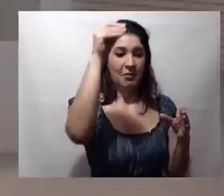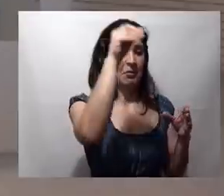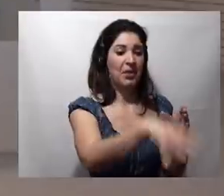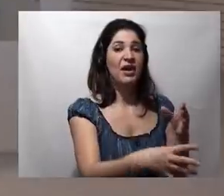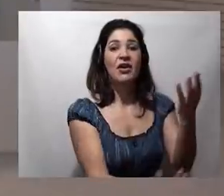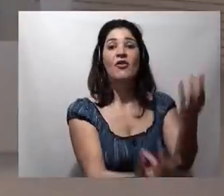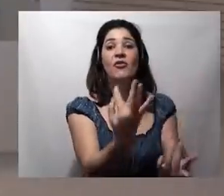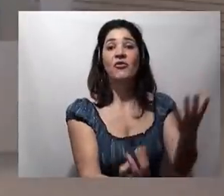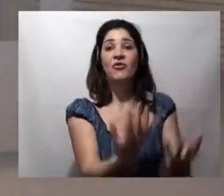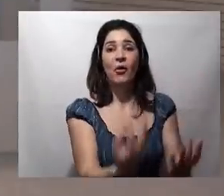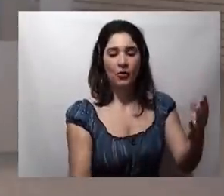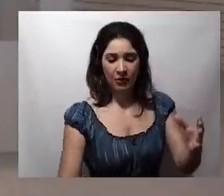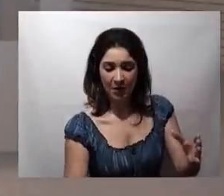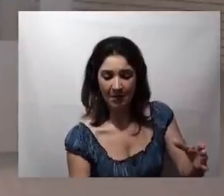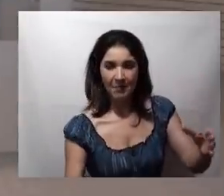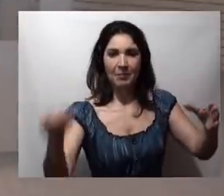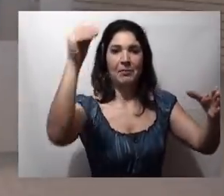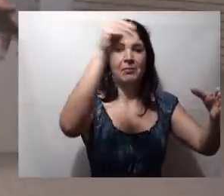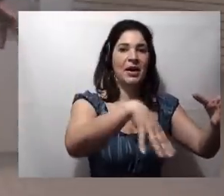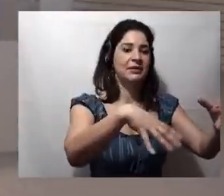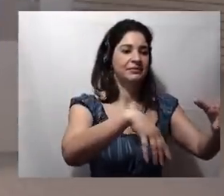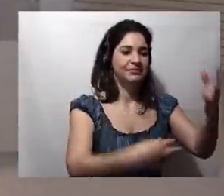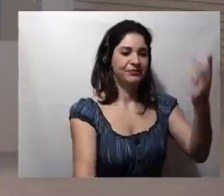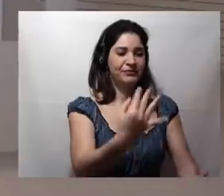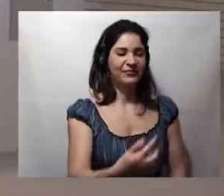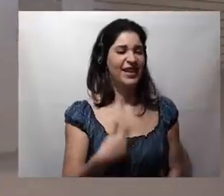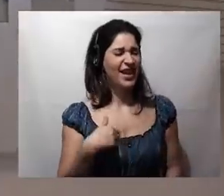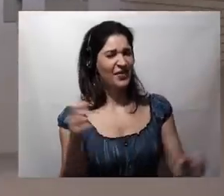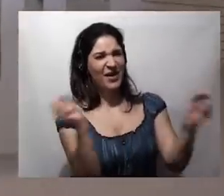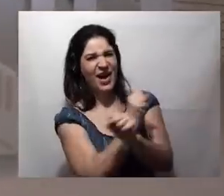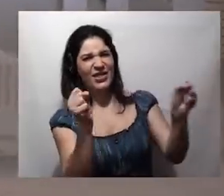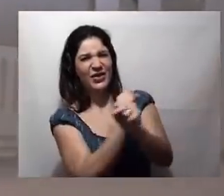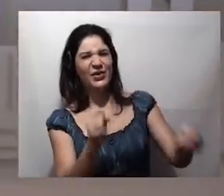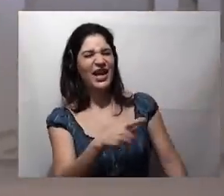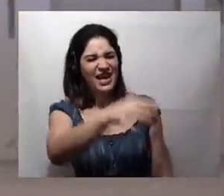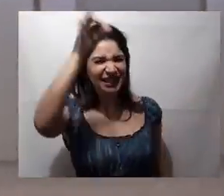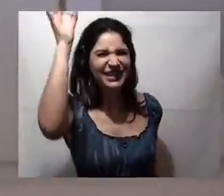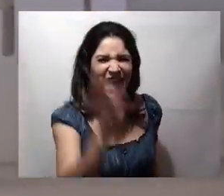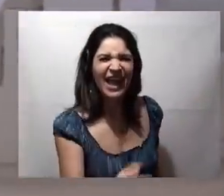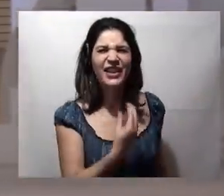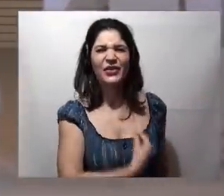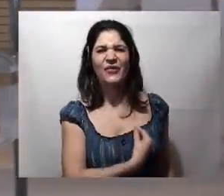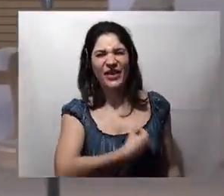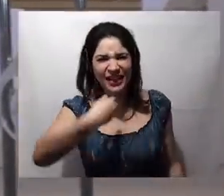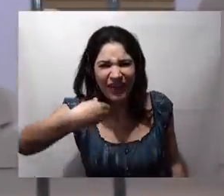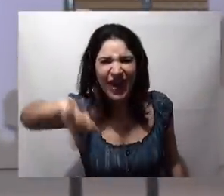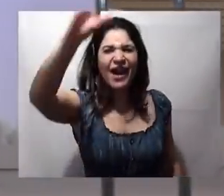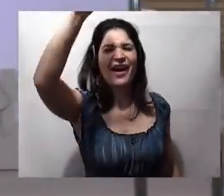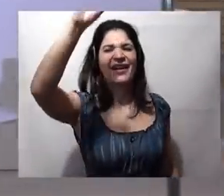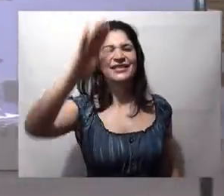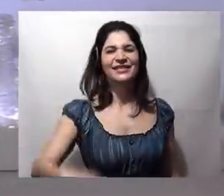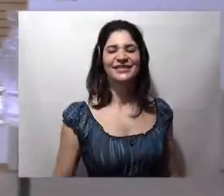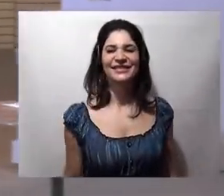fogo queima tudo e eu gostei demais galera assim que a vida